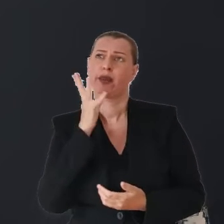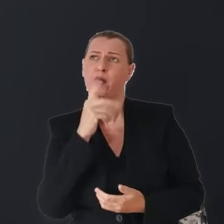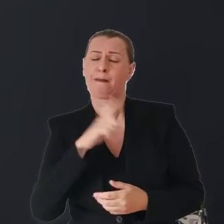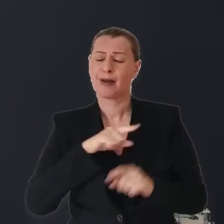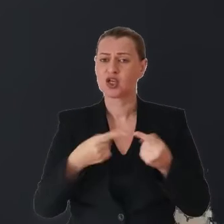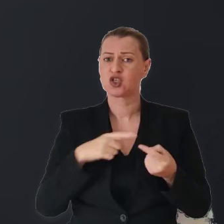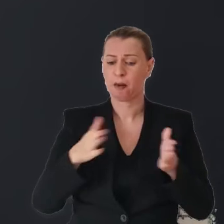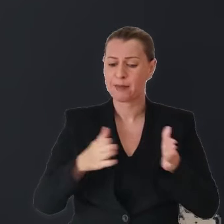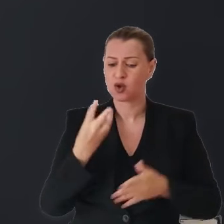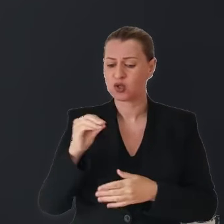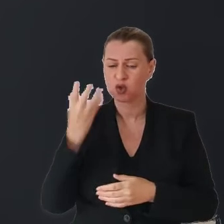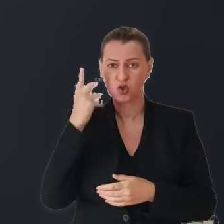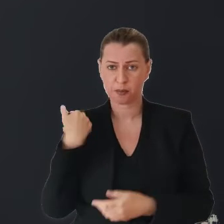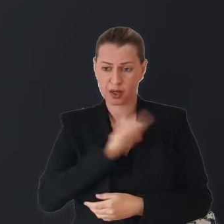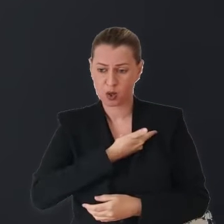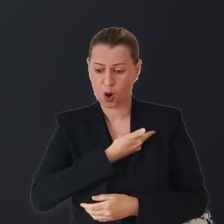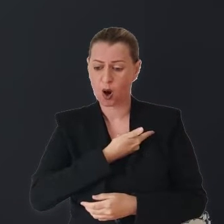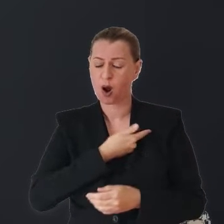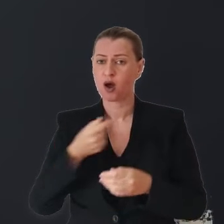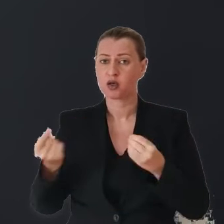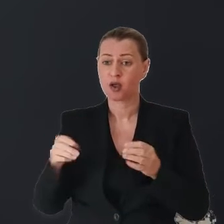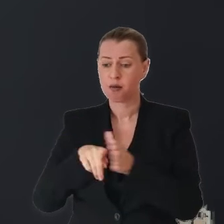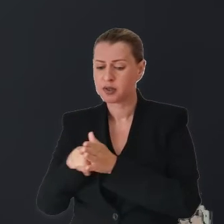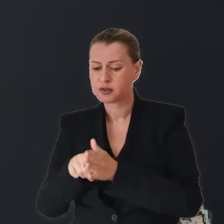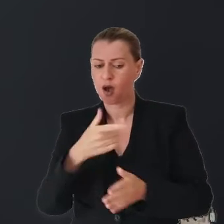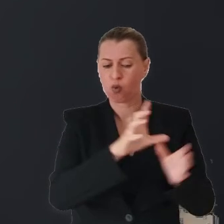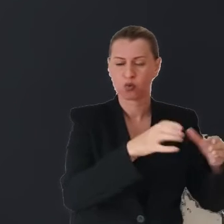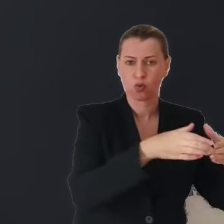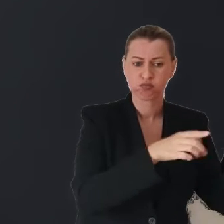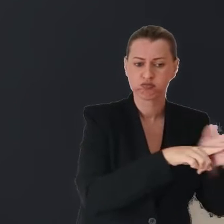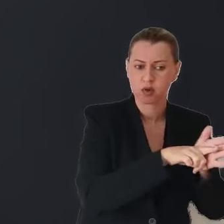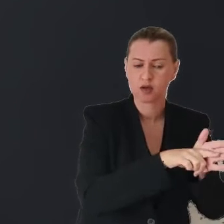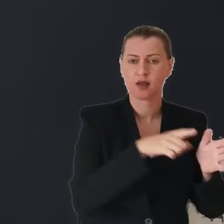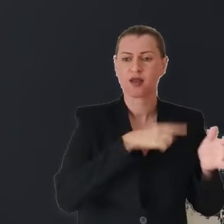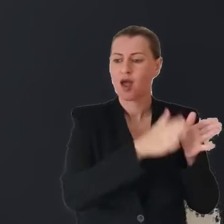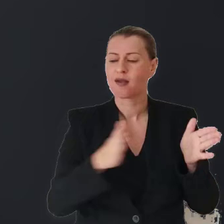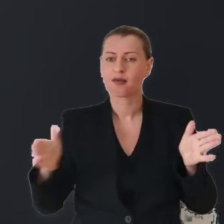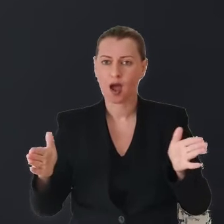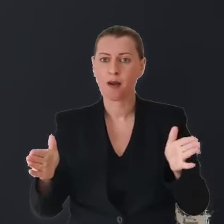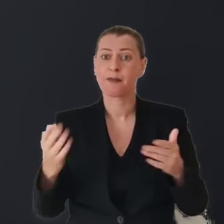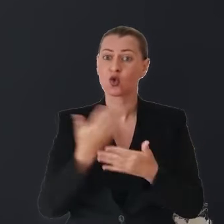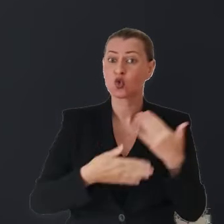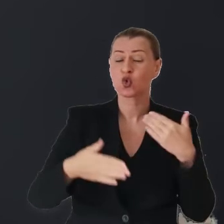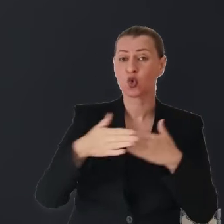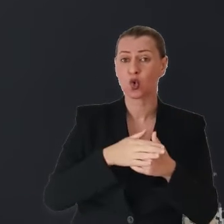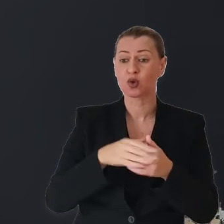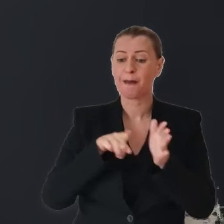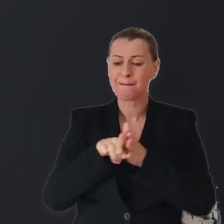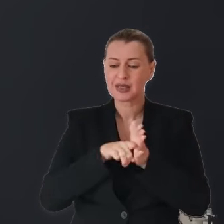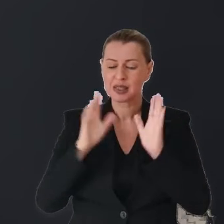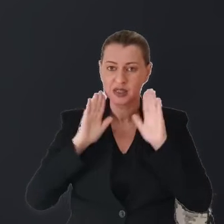nosso comitê, e daí 30 dias para a Comissão Nacional, em função de várias etapas. Todas as pesquisas relacionadas, então,